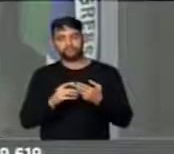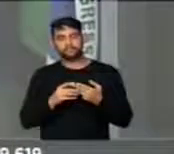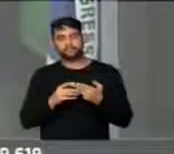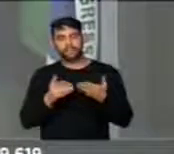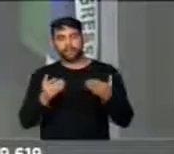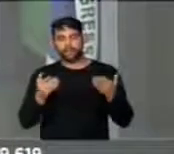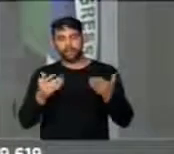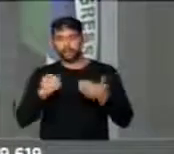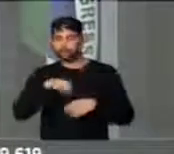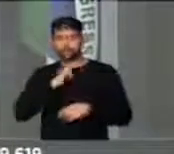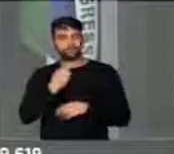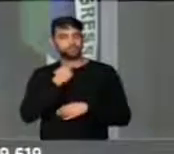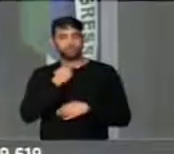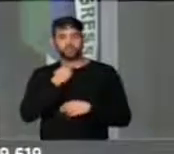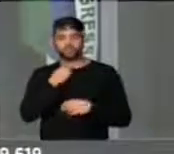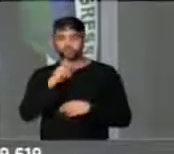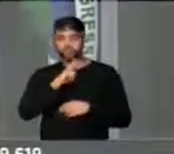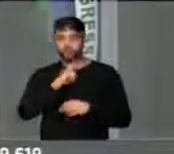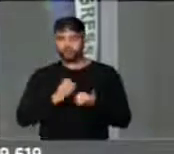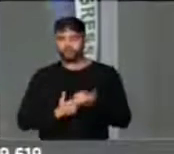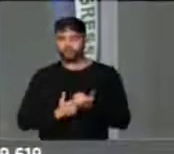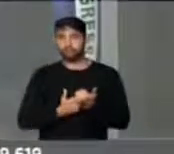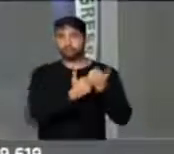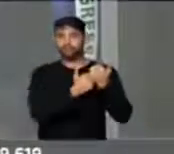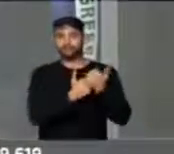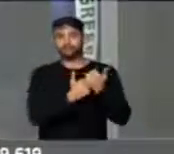Nós não podemos deixar de apoiar